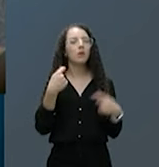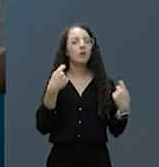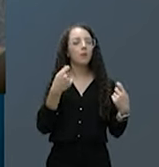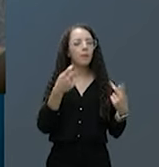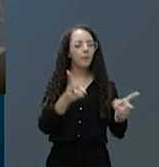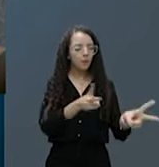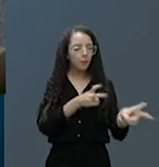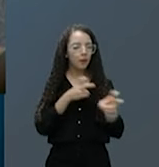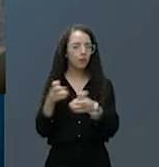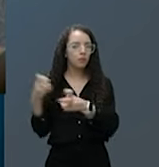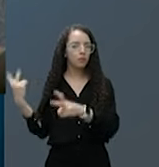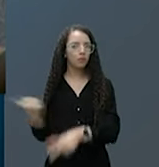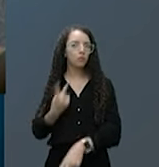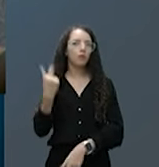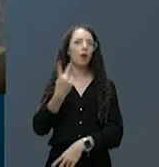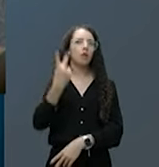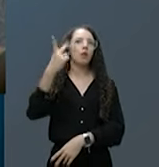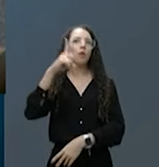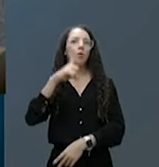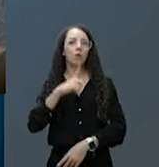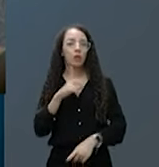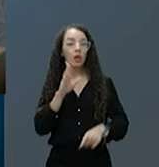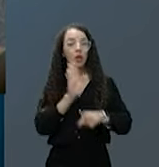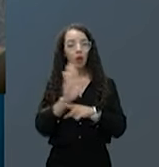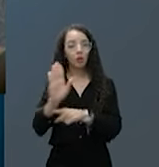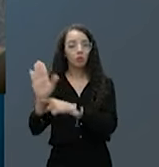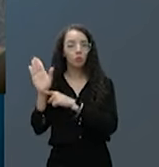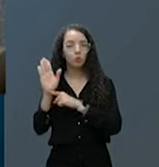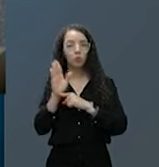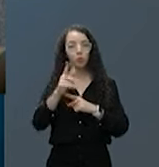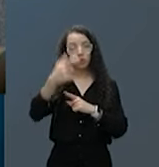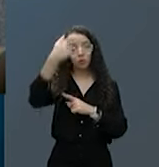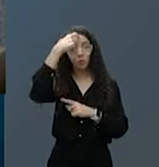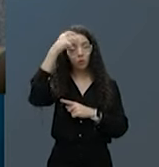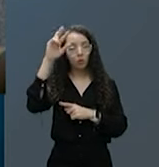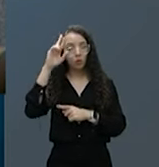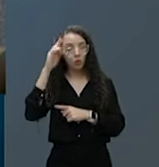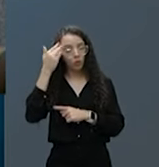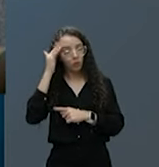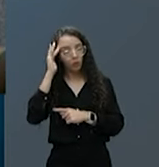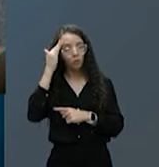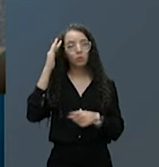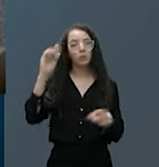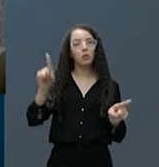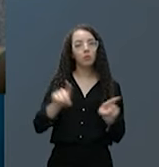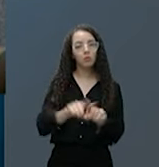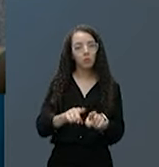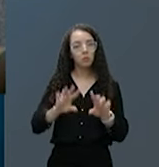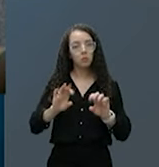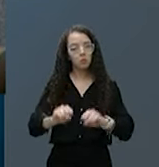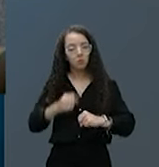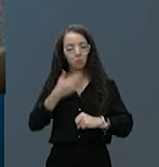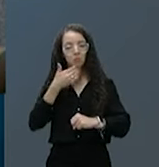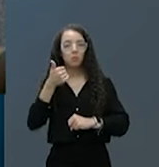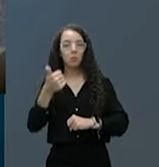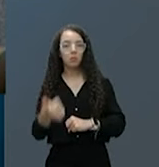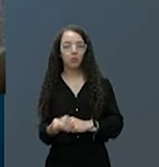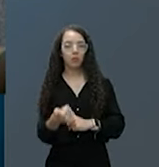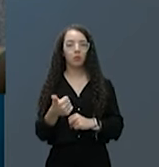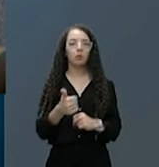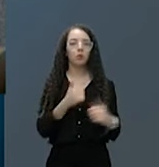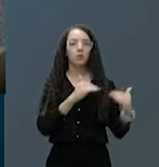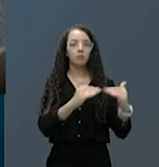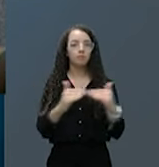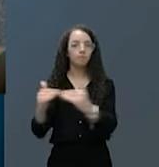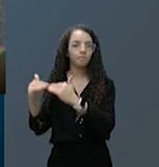valorosa contribuição no sentido da maior racionalidade, eficiência e uniformidade da solução das controvérsias repetitivas. Ocorre,